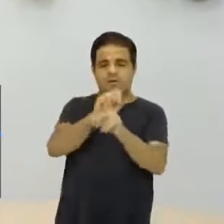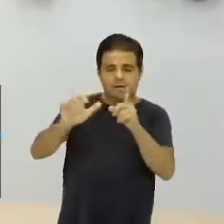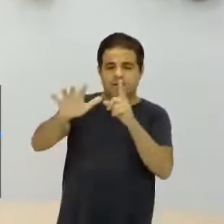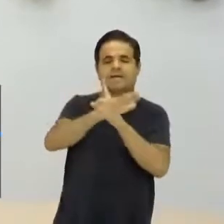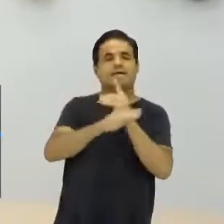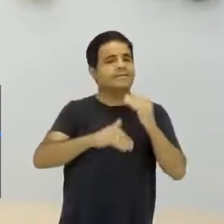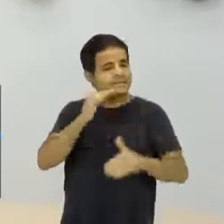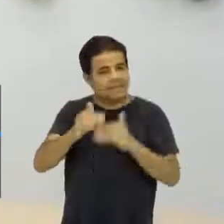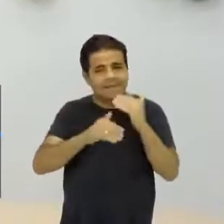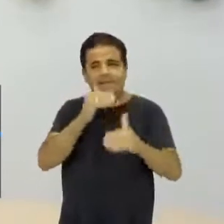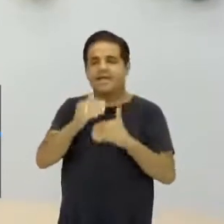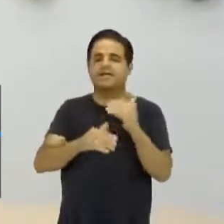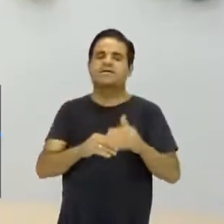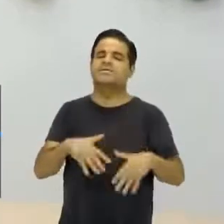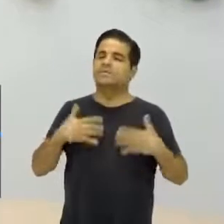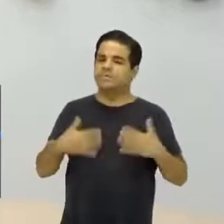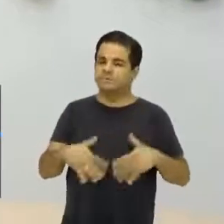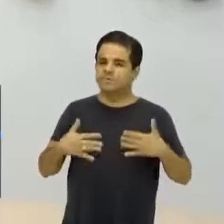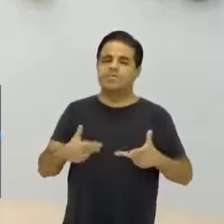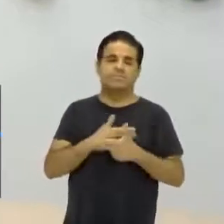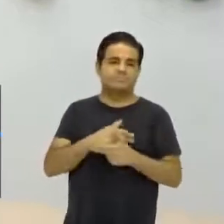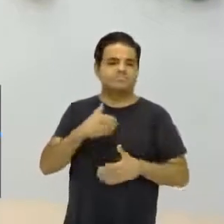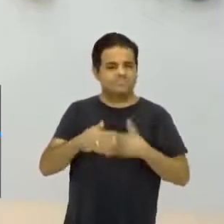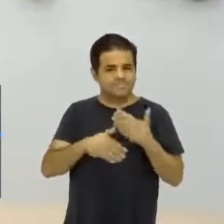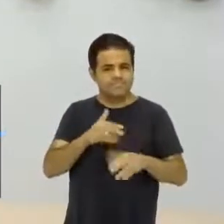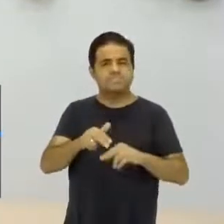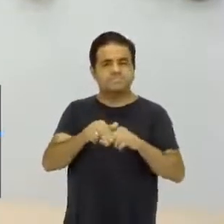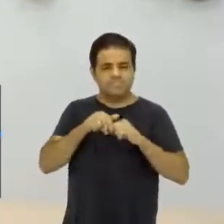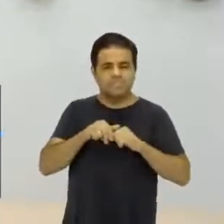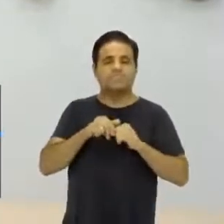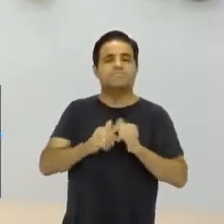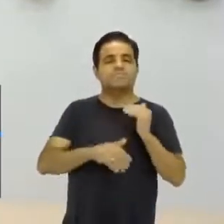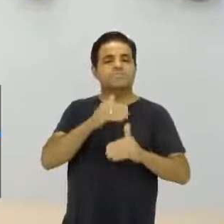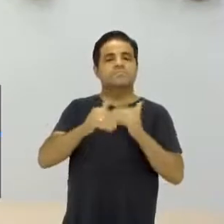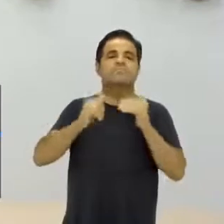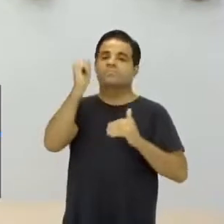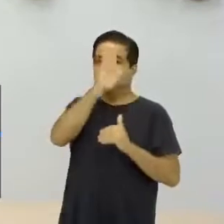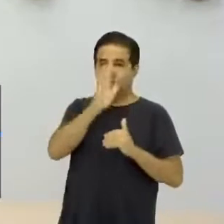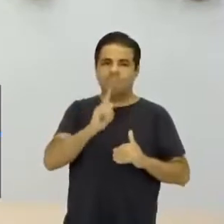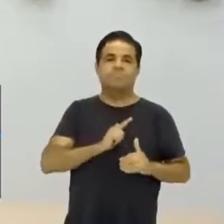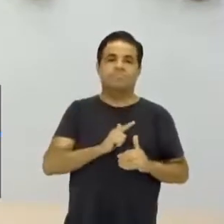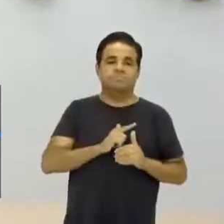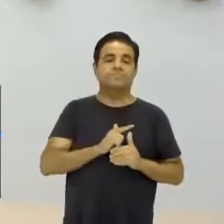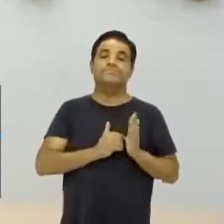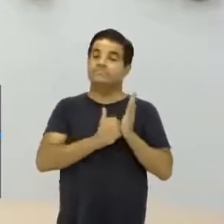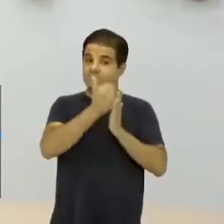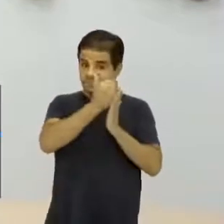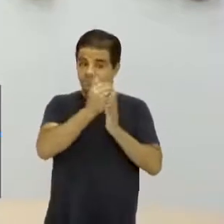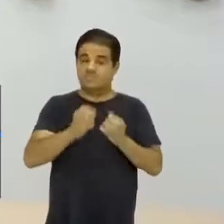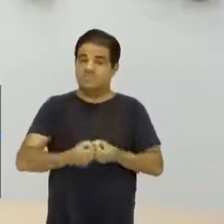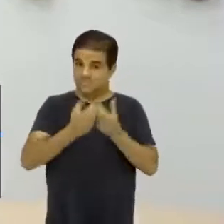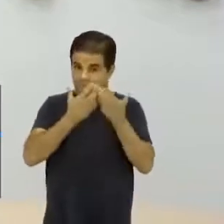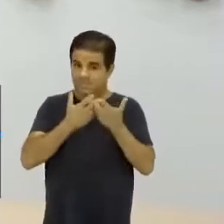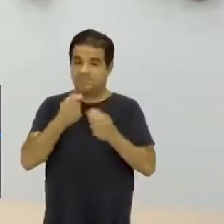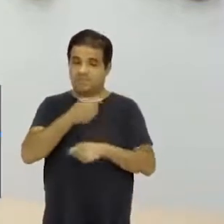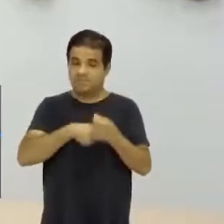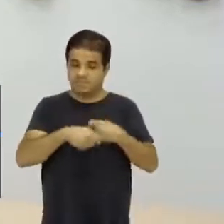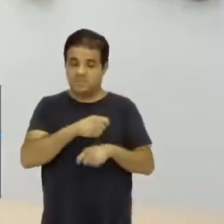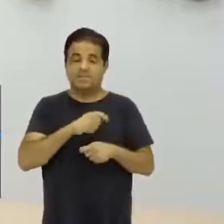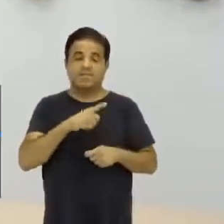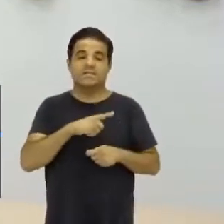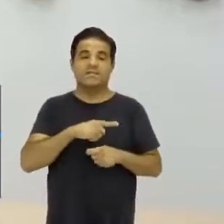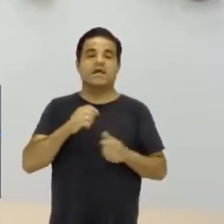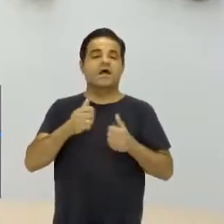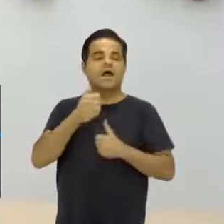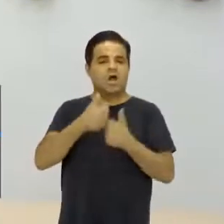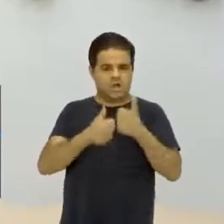social, ela cresce demais. Então, foi uma das consequências aí do crescimento que o Brasil teve. Cresceu, teve o milagre econômico, aí tem a Copa